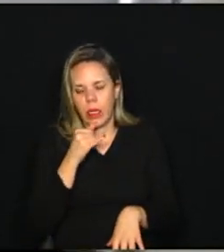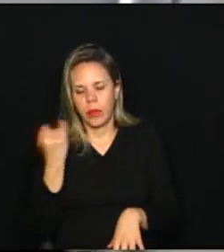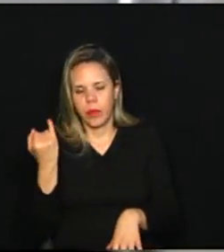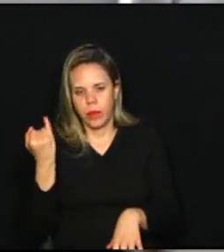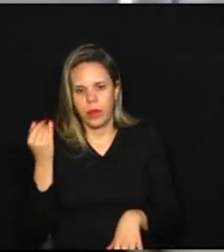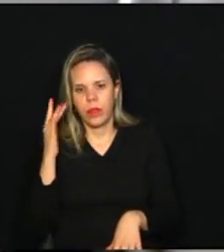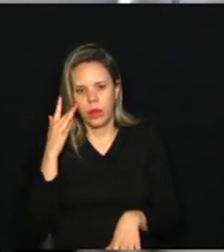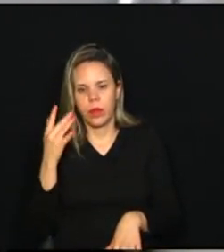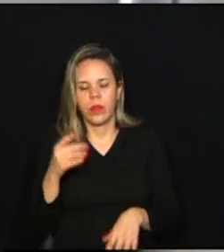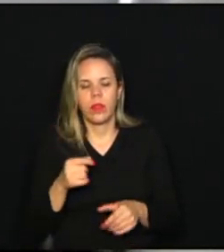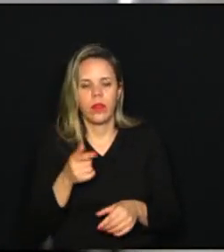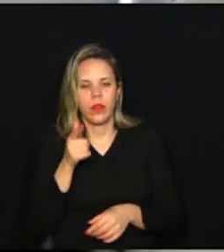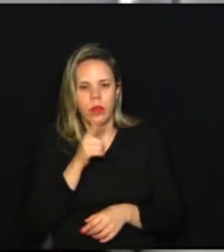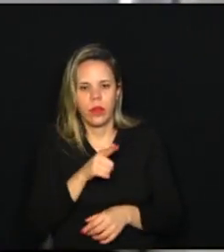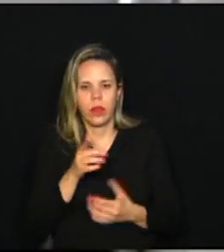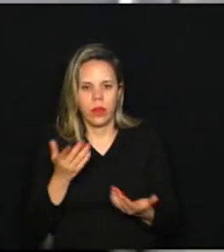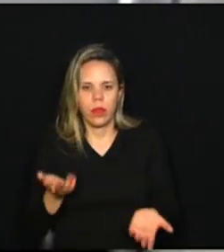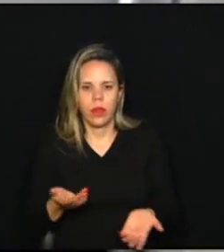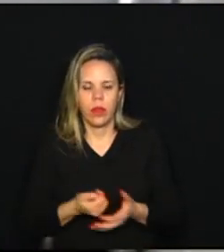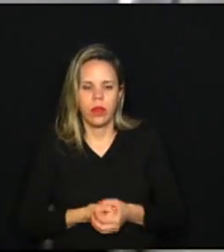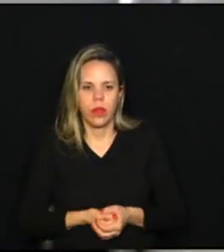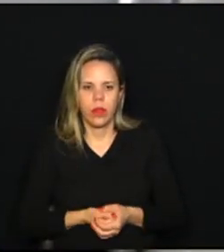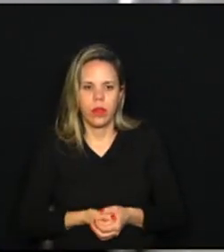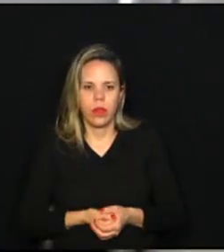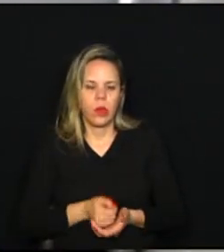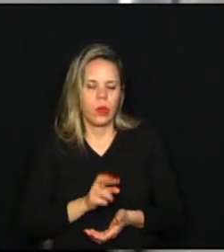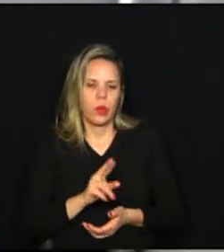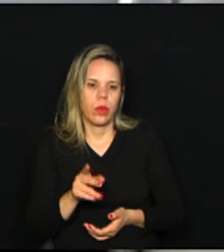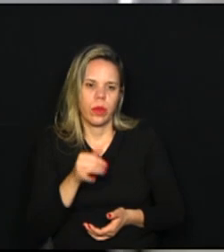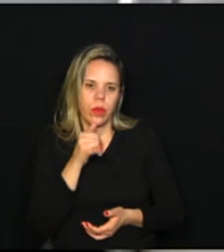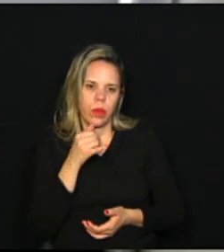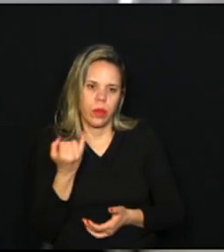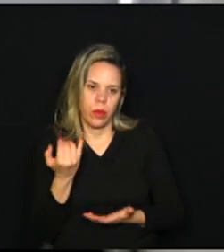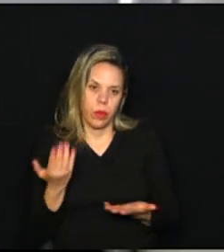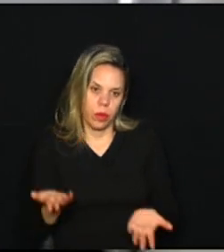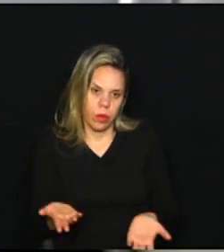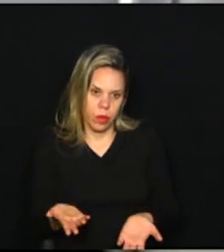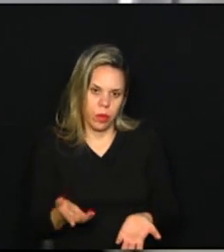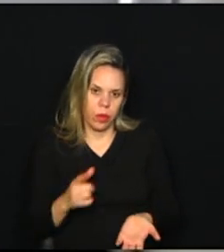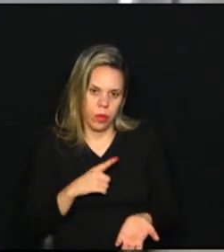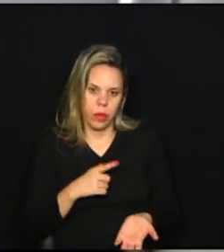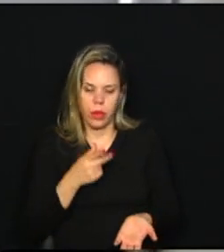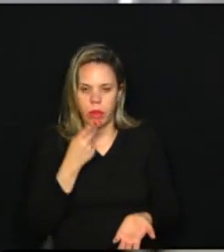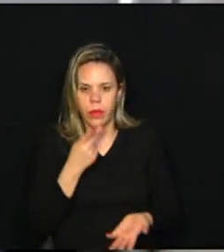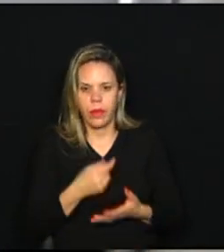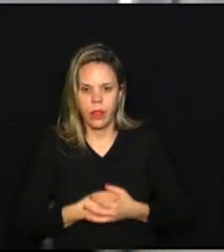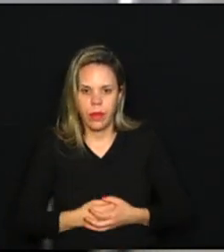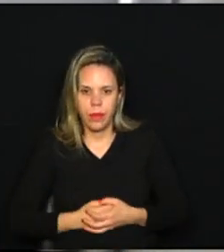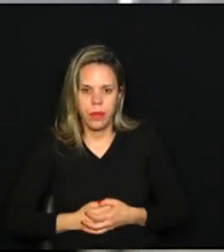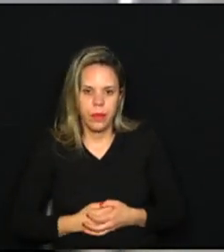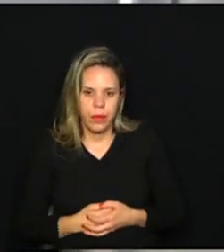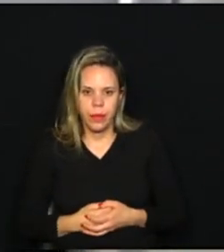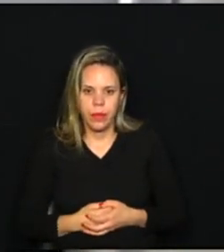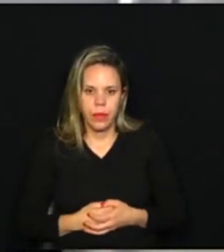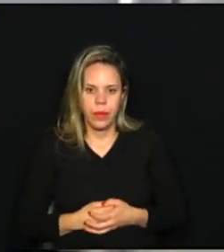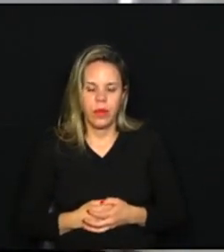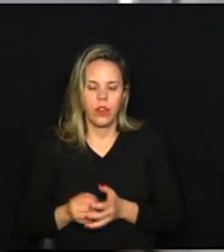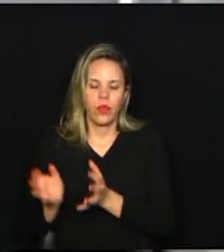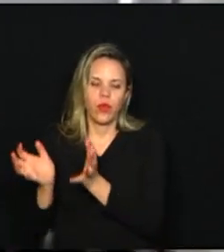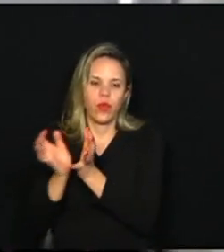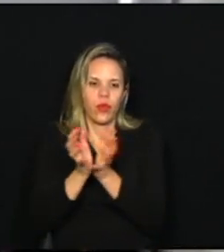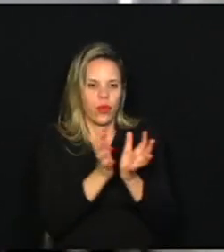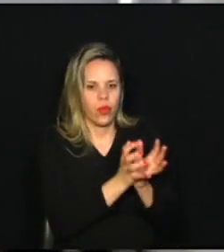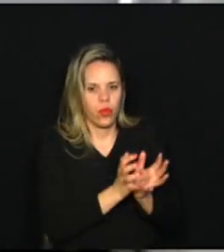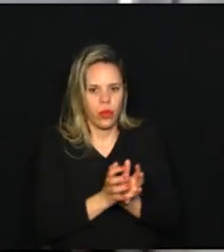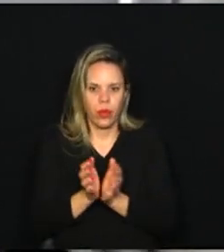importante que a gente considere, não é menos importante, e a gente tem que falar disso, as equipes de